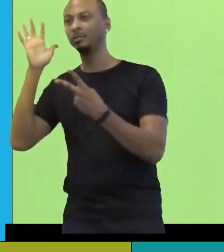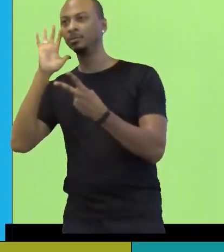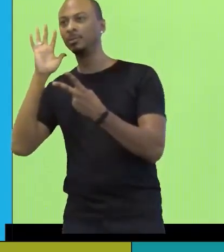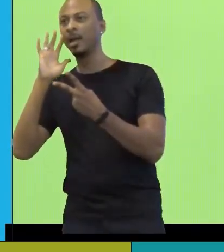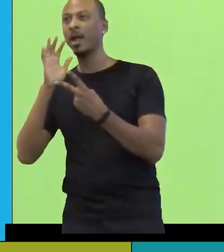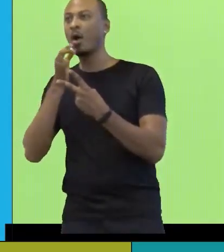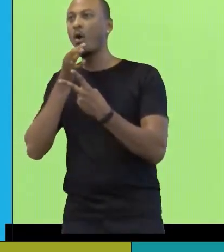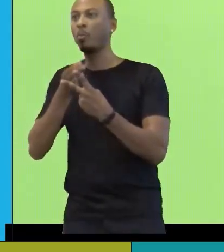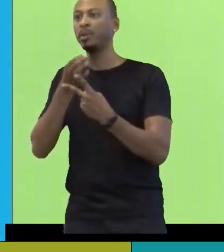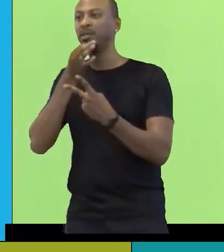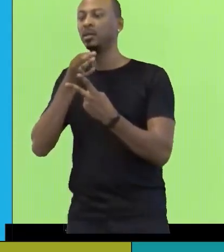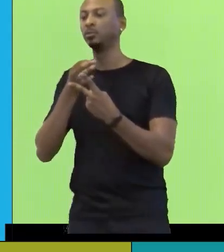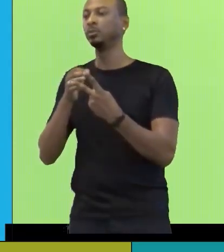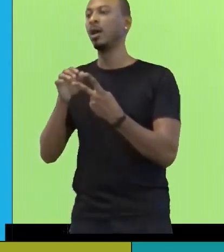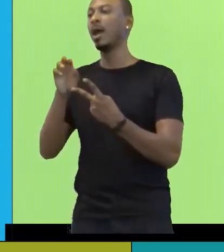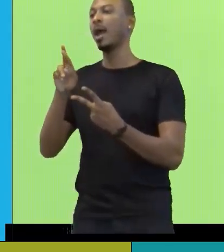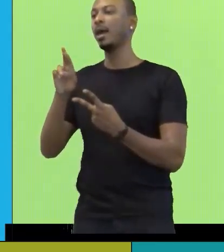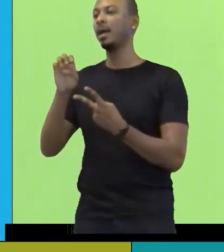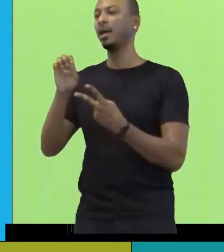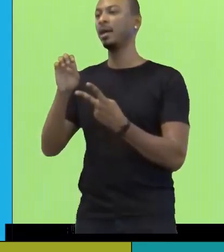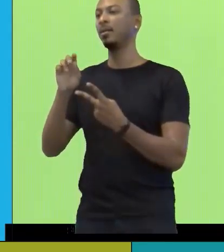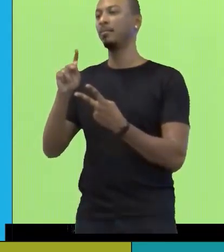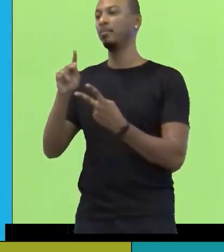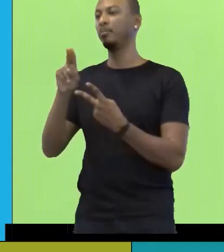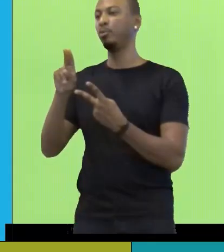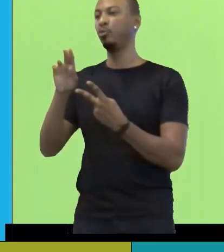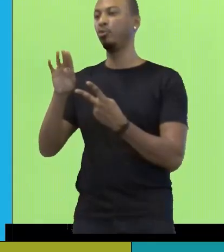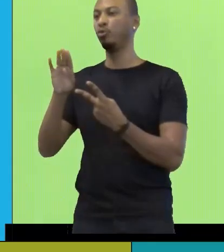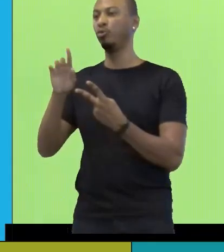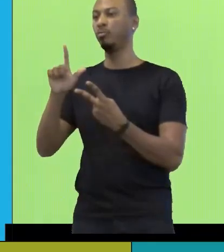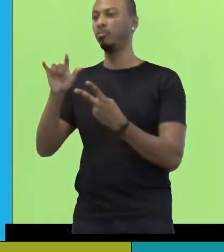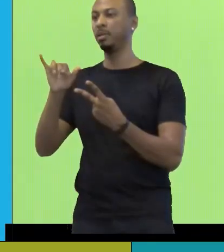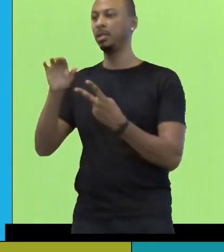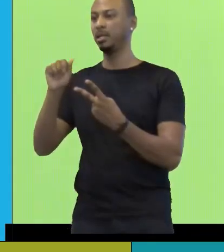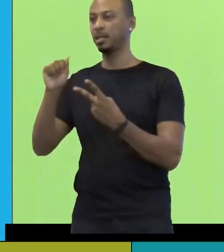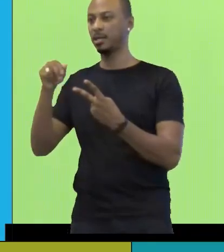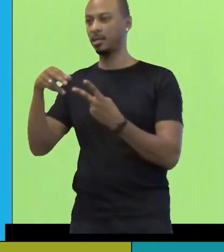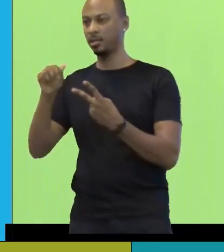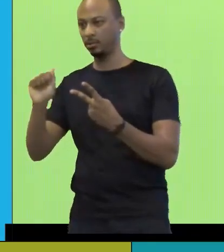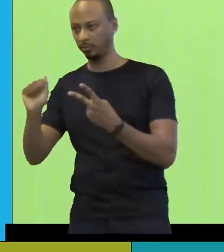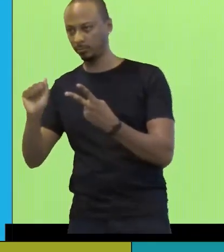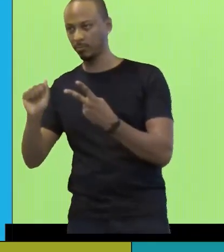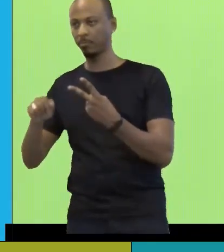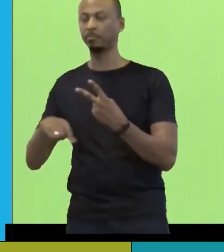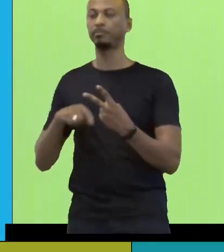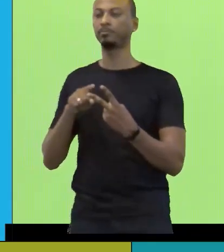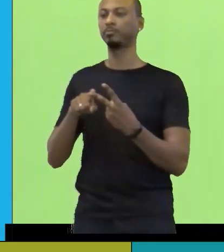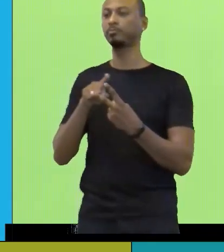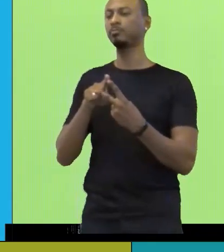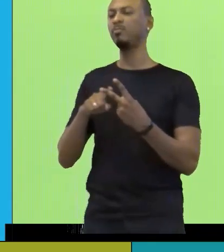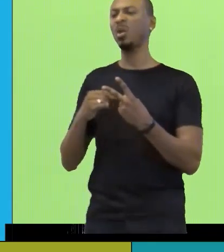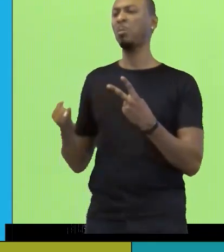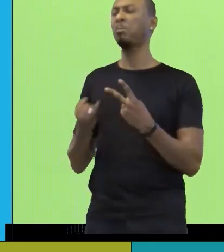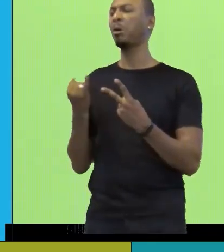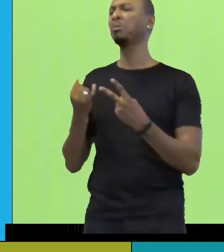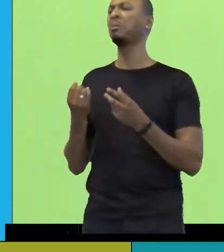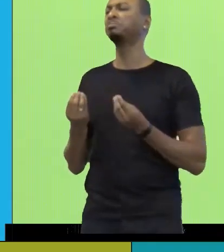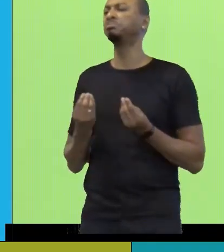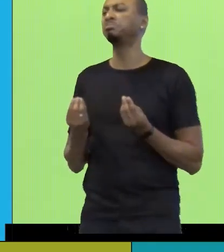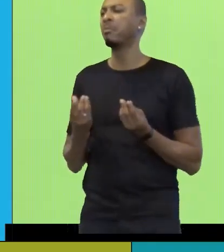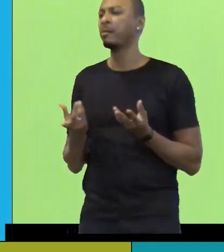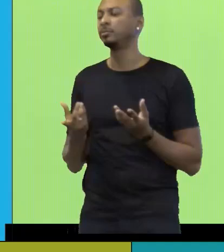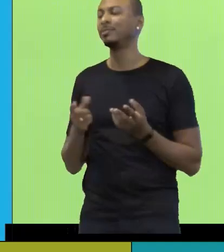perguntando, tá, e qual é a importância disso? A importância disso é absolutamente fundamental. Por